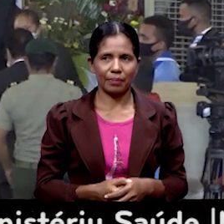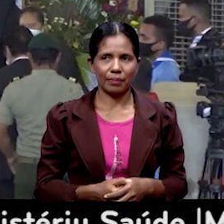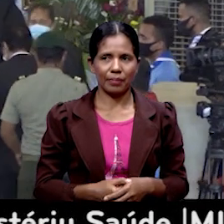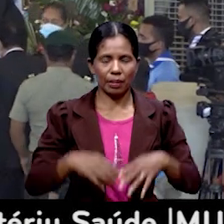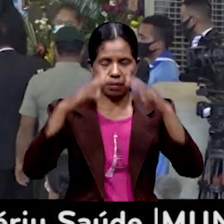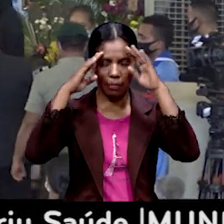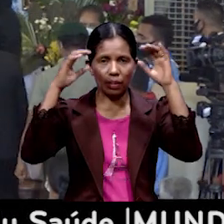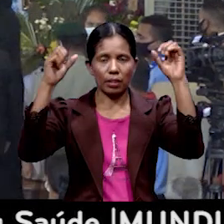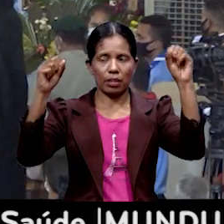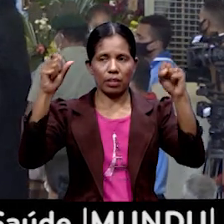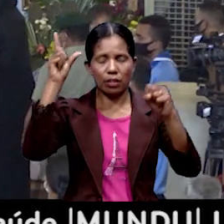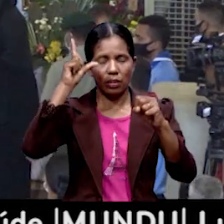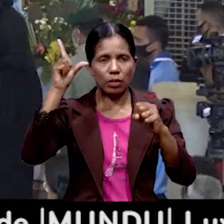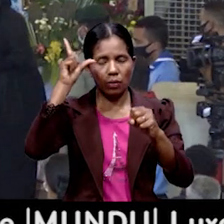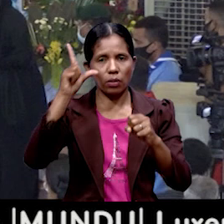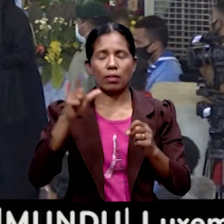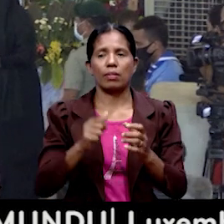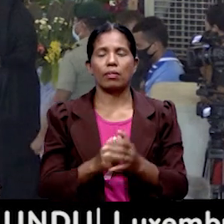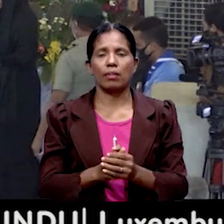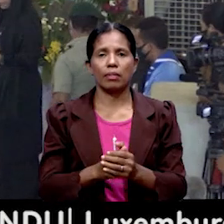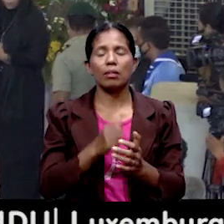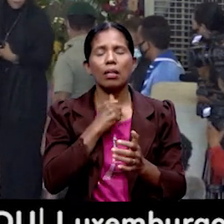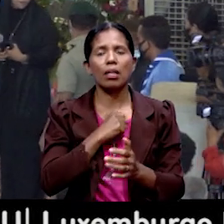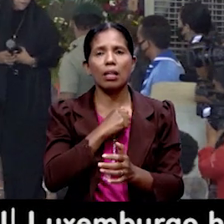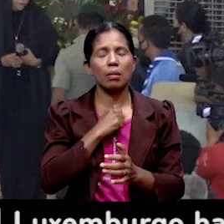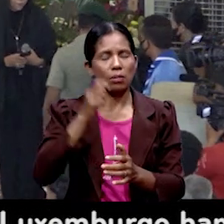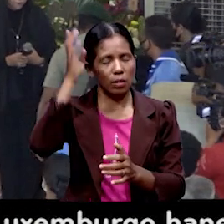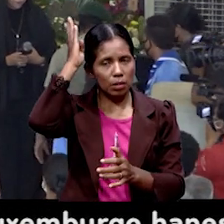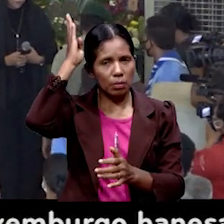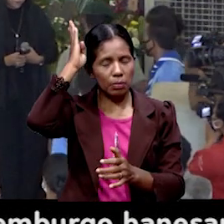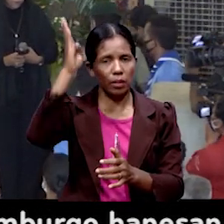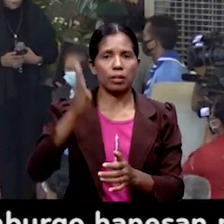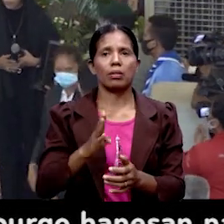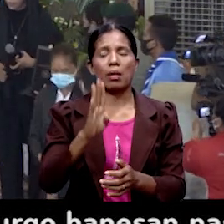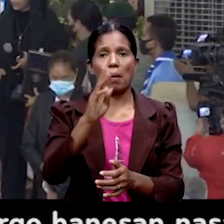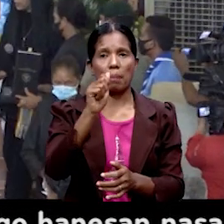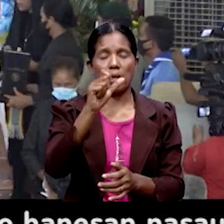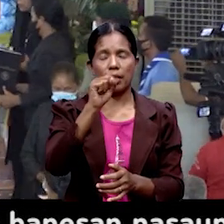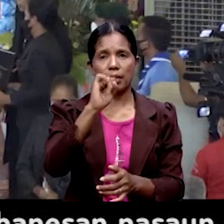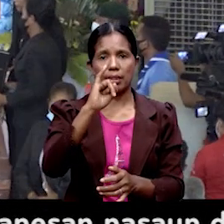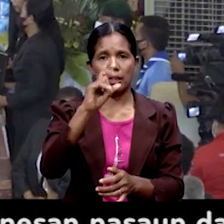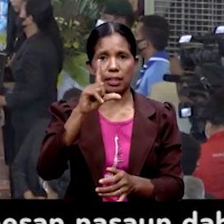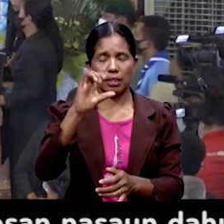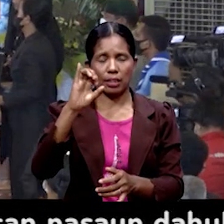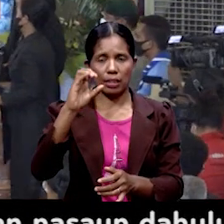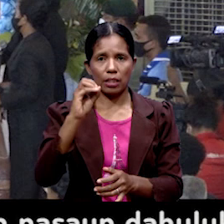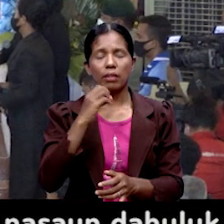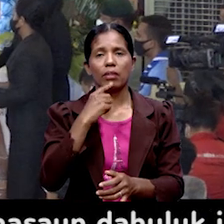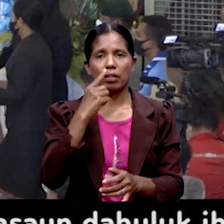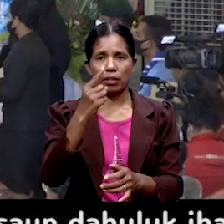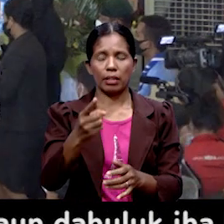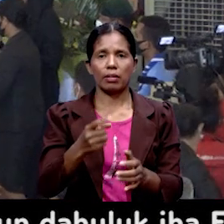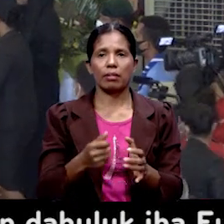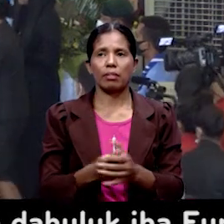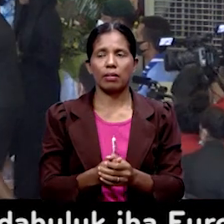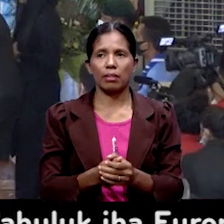Presidente da República Francisco Guterres Luolo condecora colar Ordem Timor-Leste, título póstumo do bispo Dom Basílio do